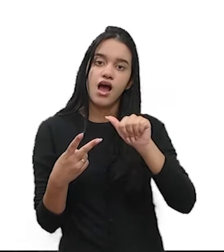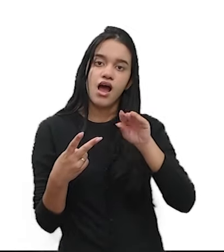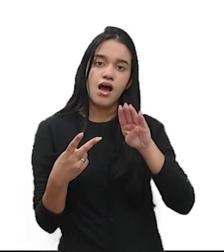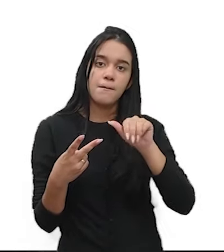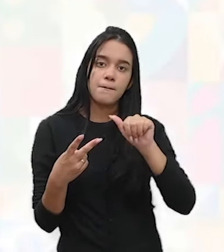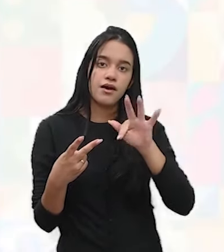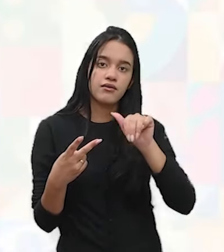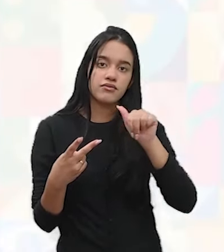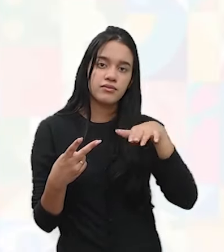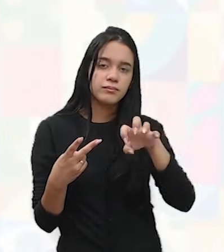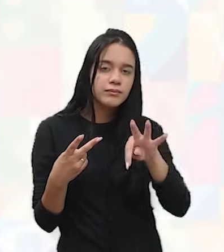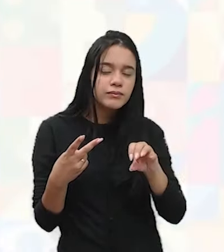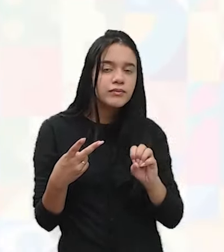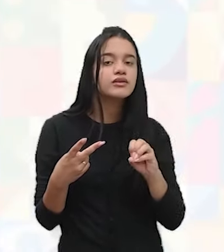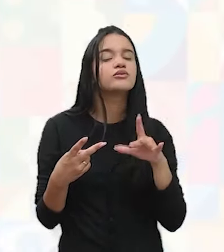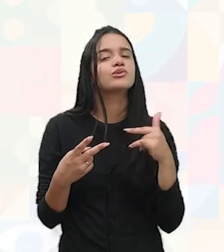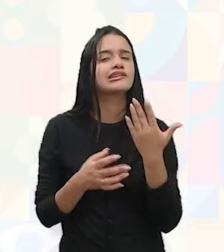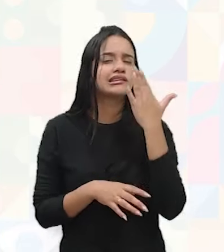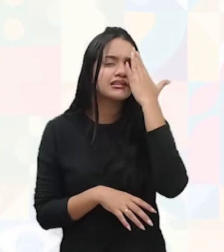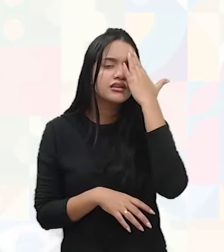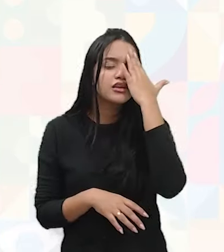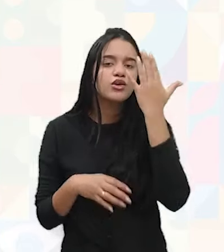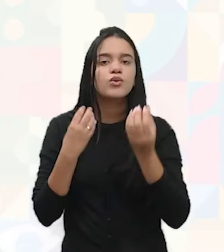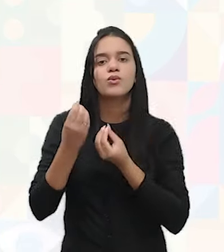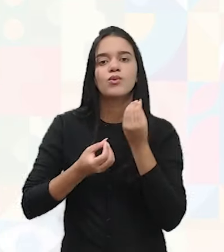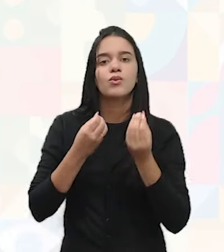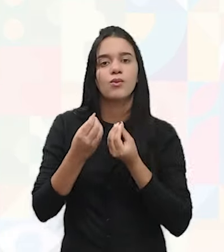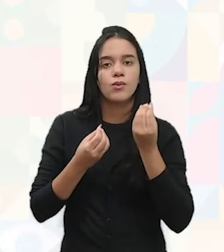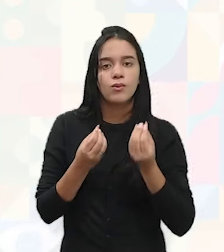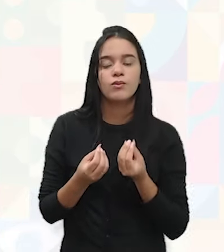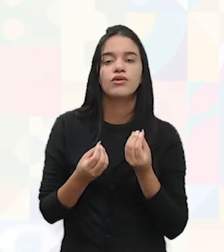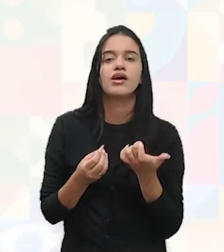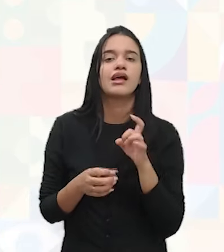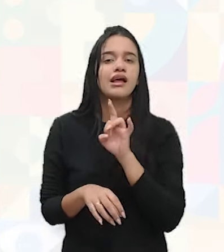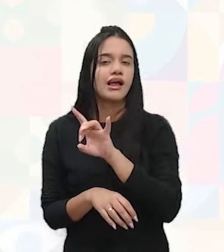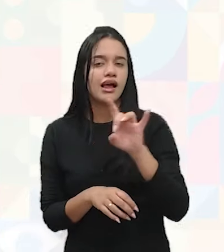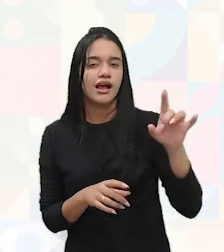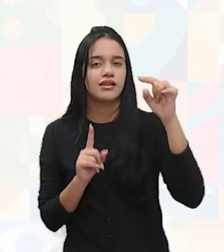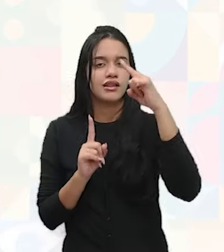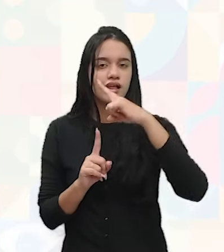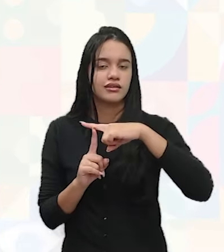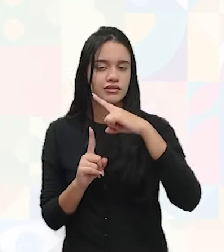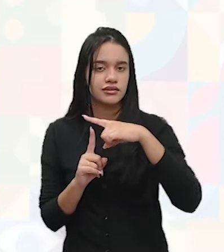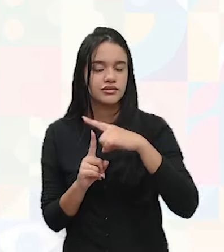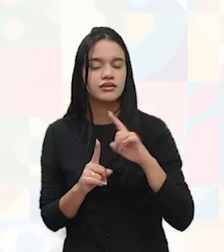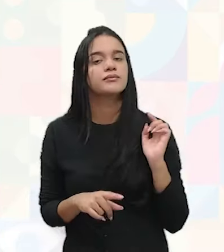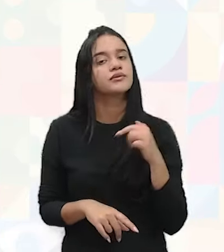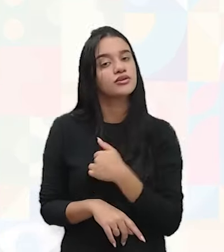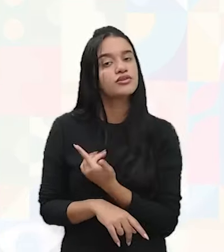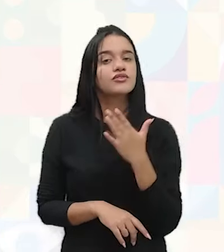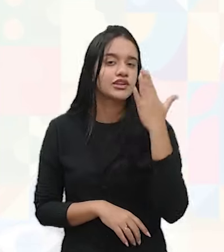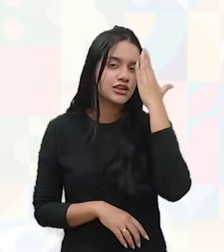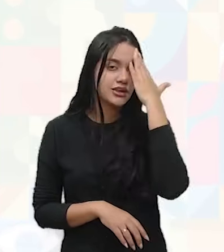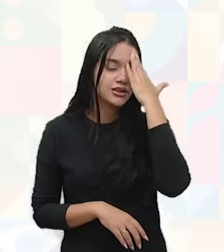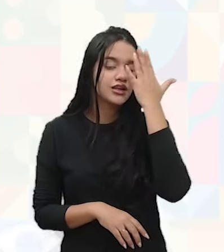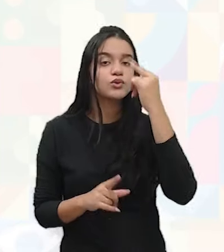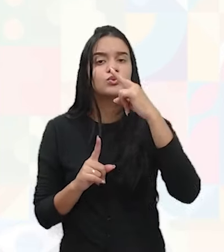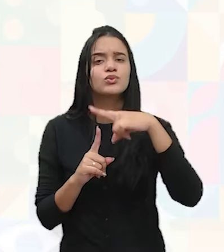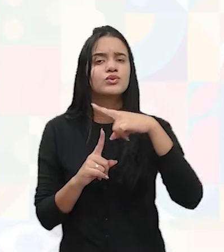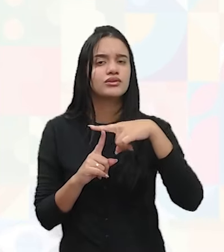se a gente entender direitinho como é que funciona né o mecanismo de cada tipo de extinção a gente também vai entender que tipo de